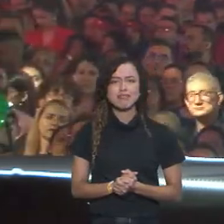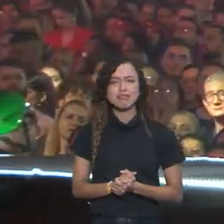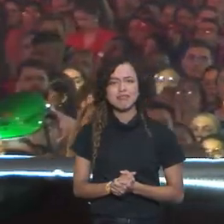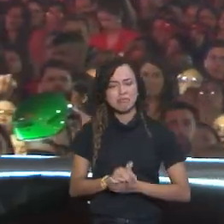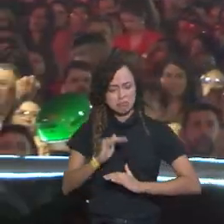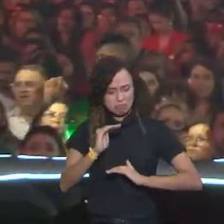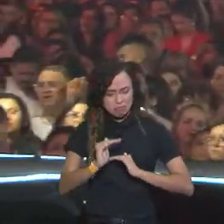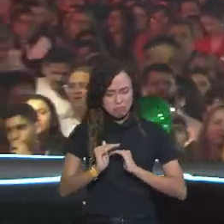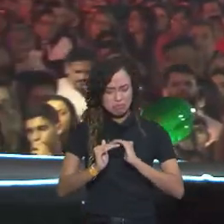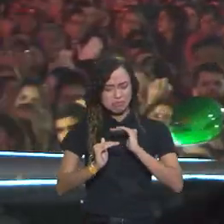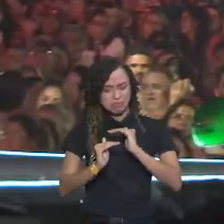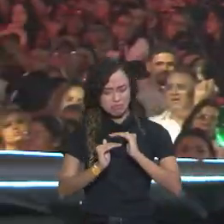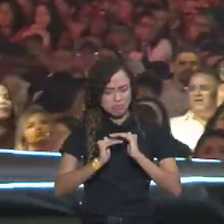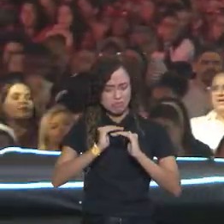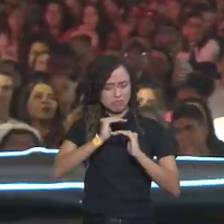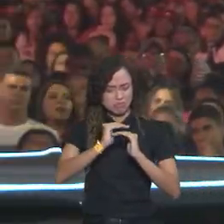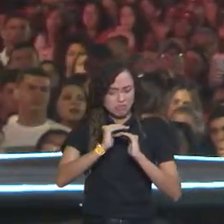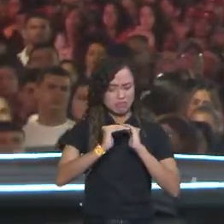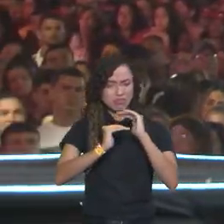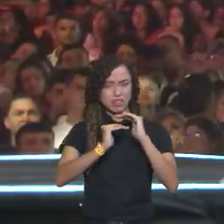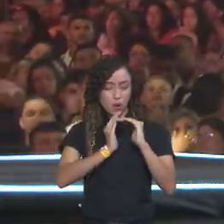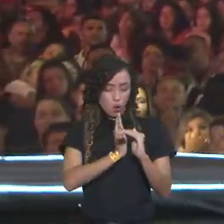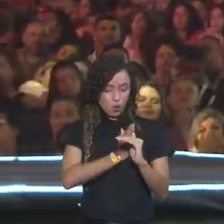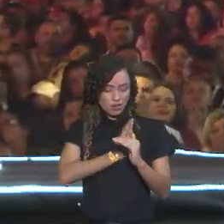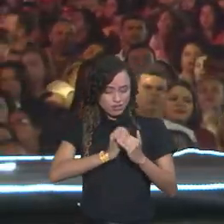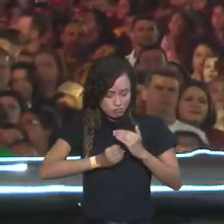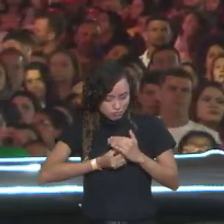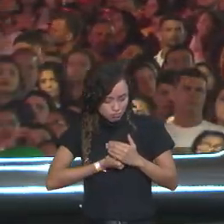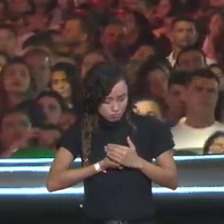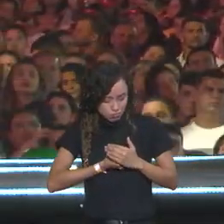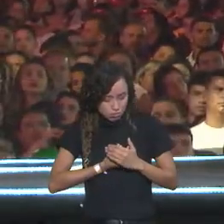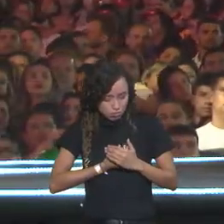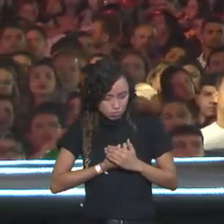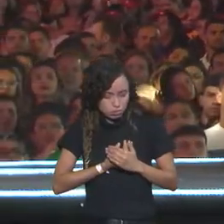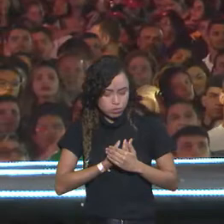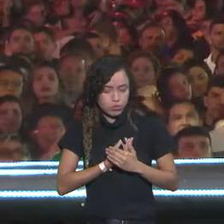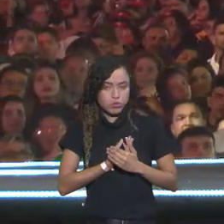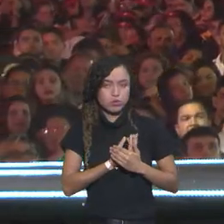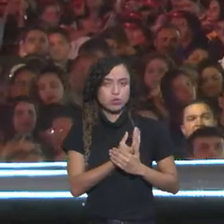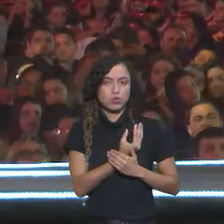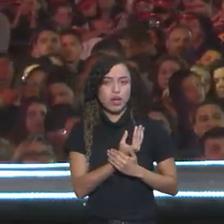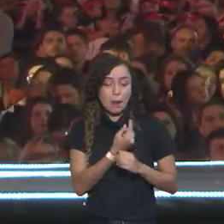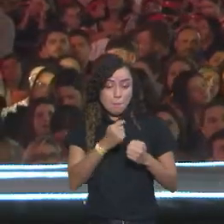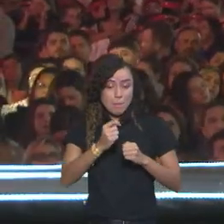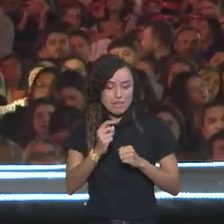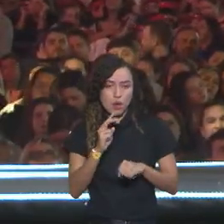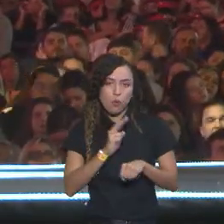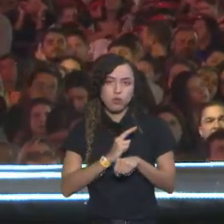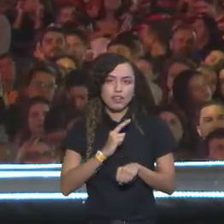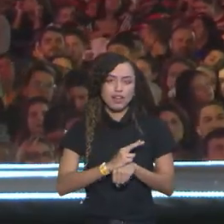alimentar essa semente que foi plantada no seu coração essa semente precisa ser guardada protegida precisa ser regada